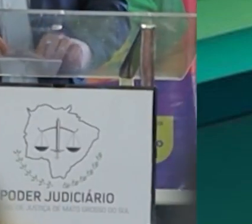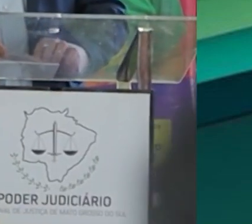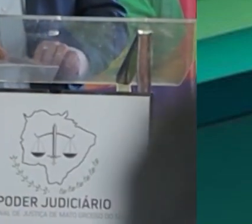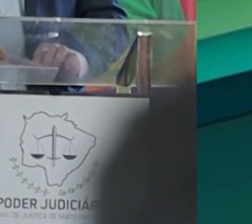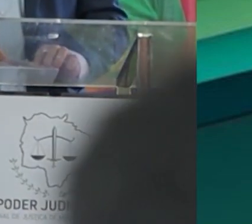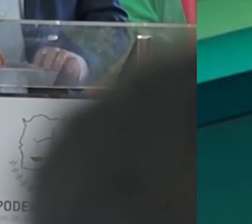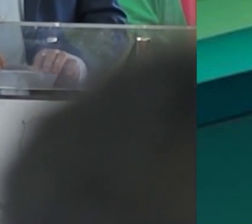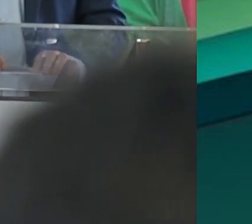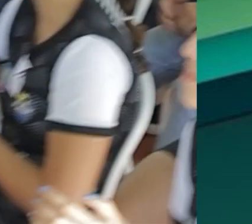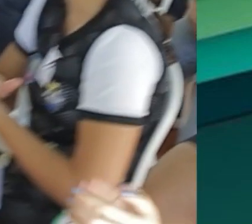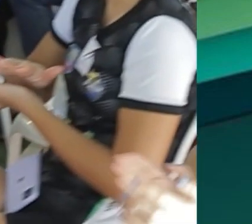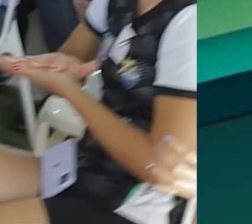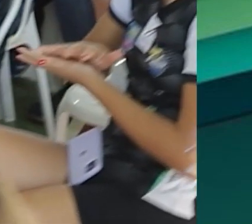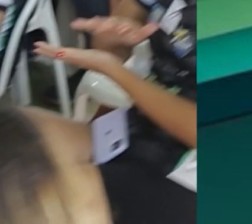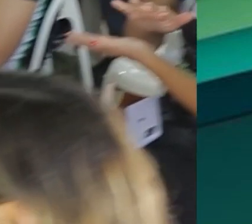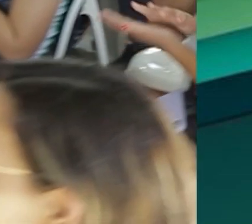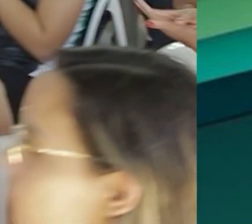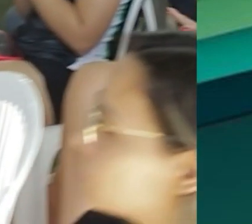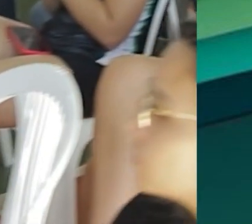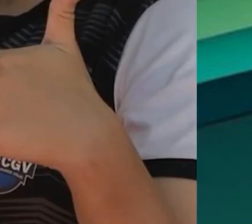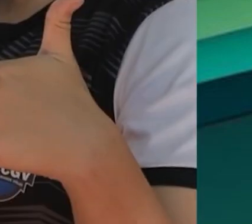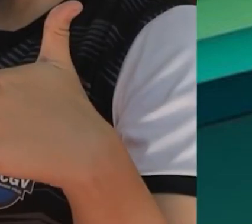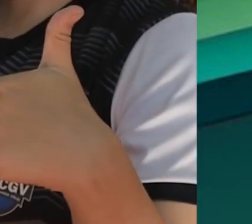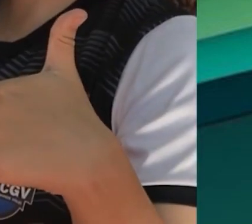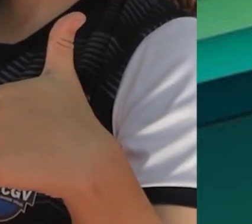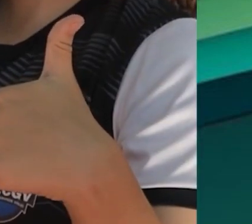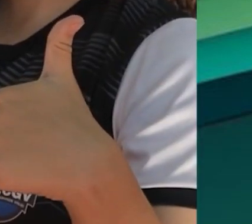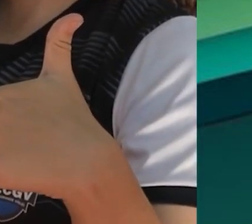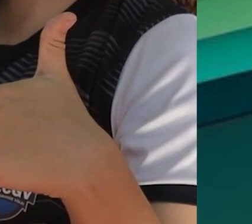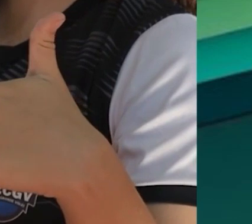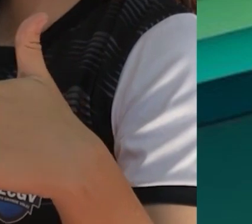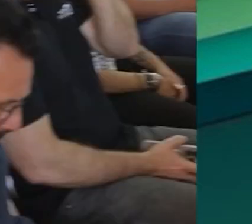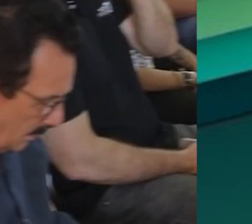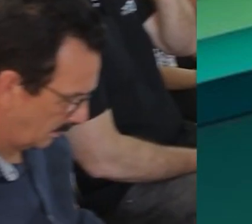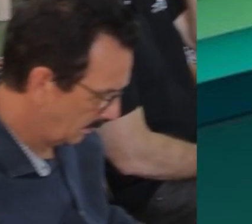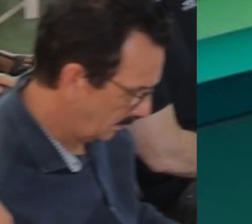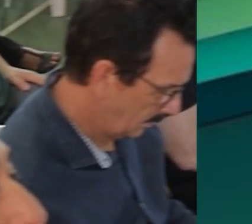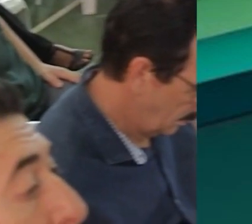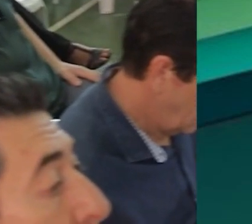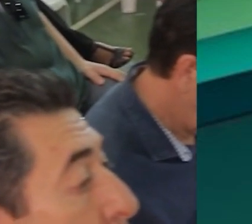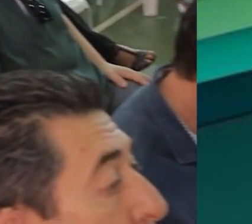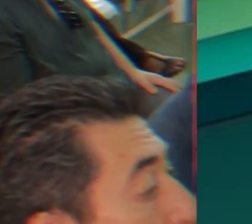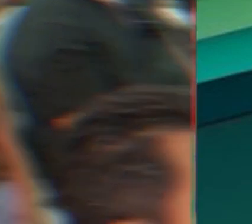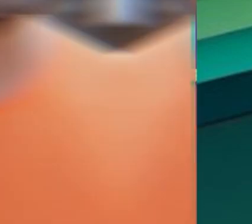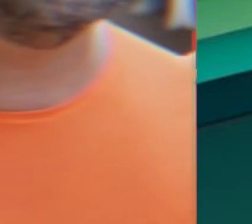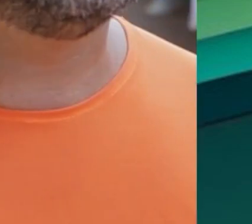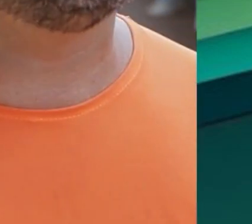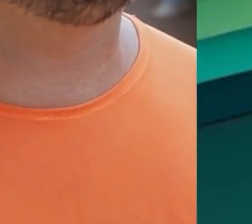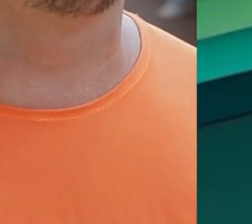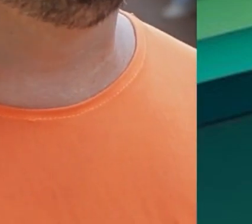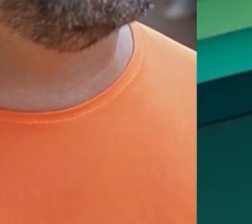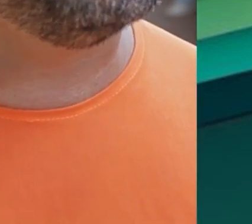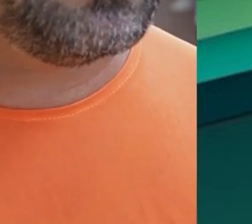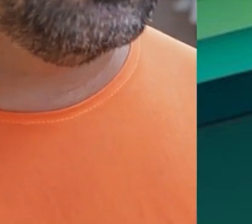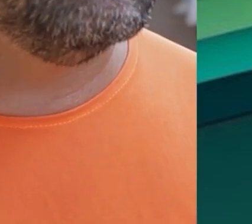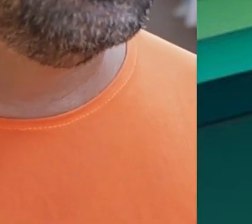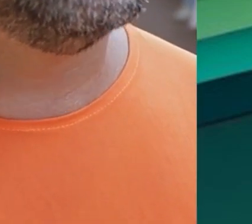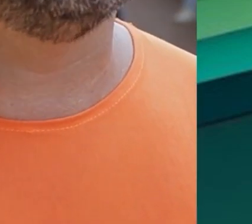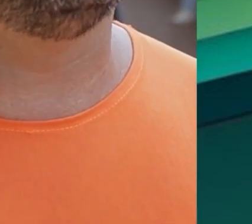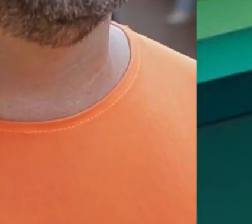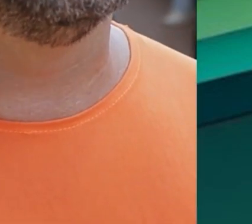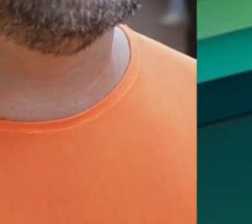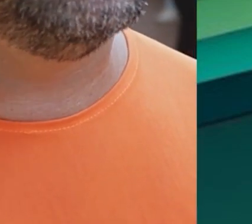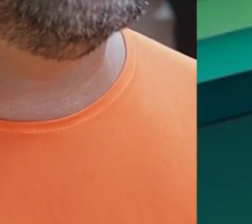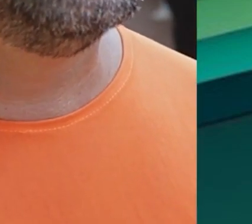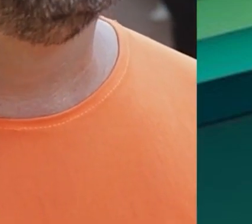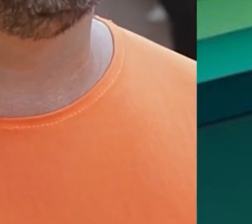escola, Riachuelo, foi transformada nisso para esse objetivo nobre e inédito no estado. A gente se sente muito honrado de